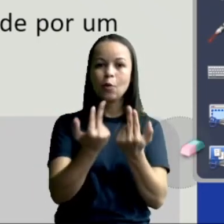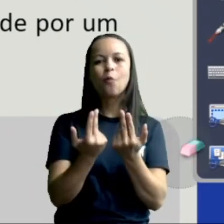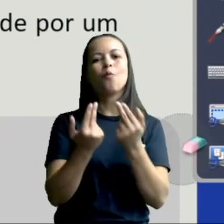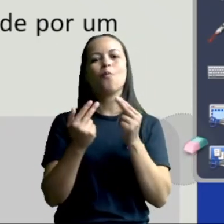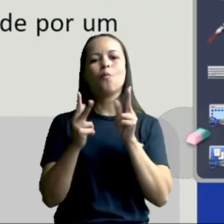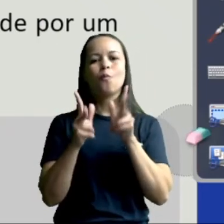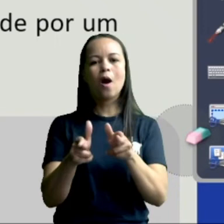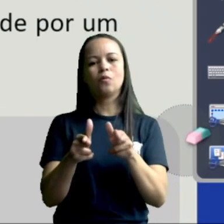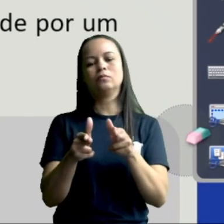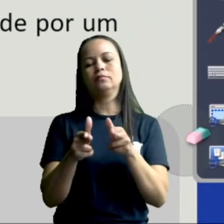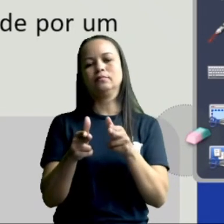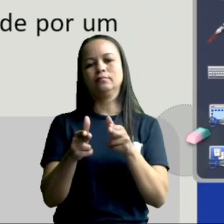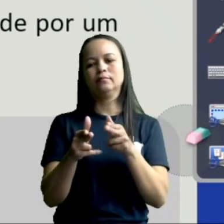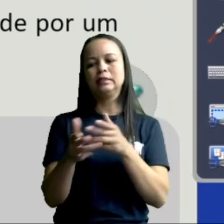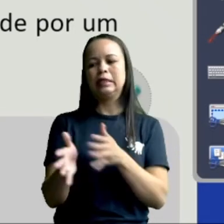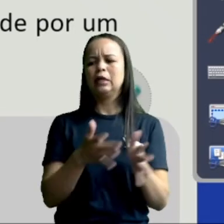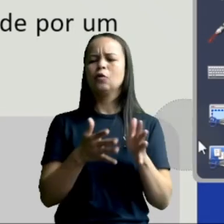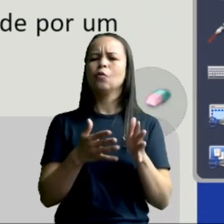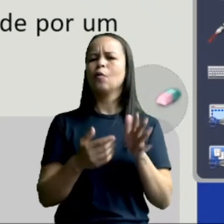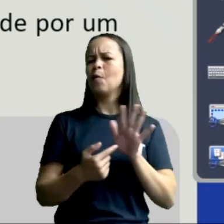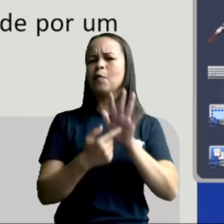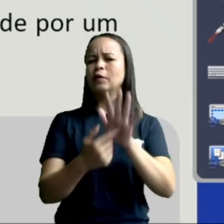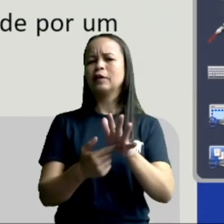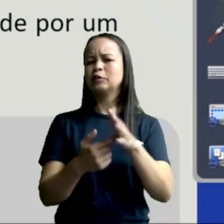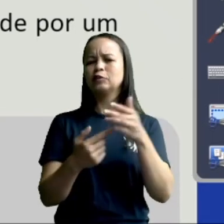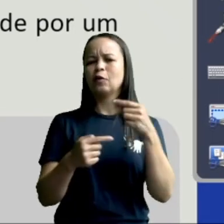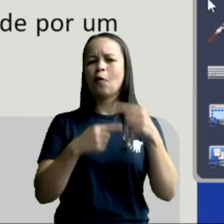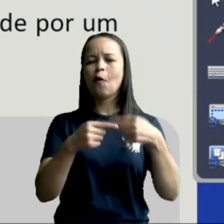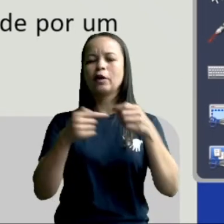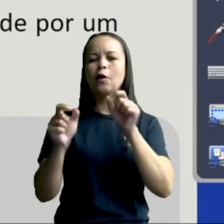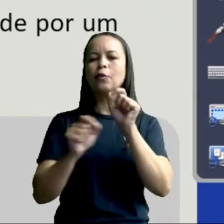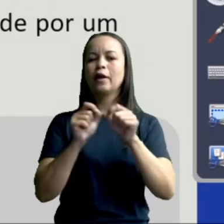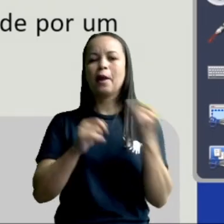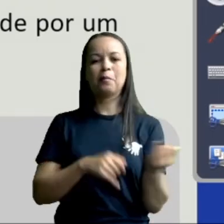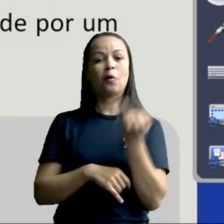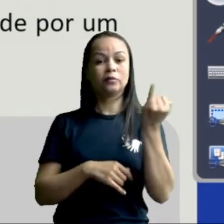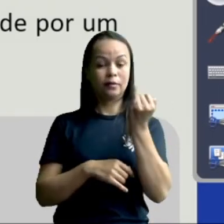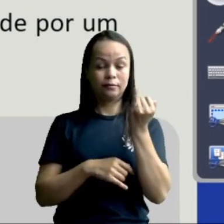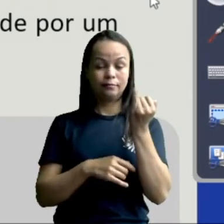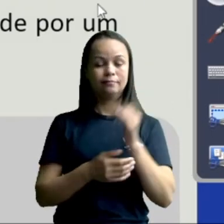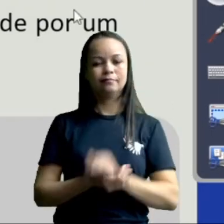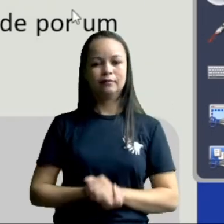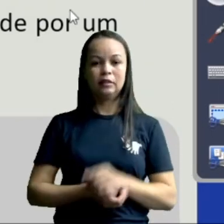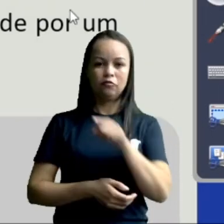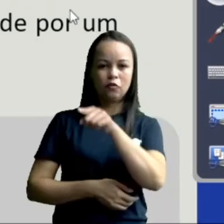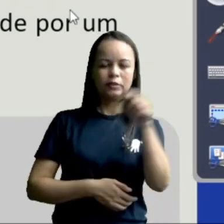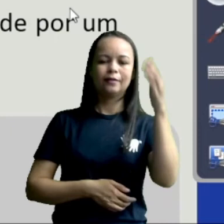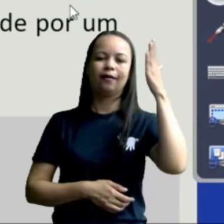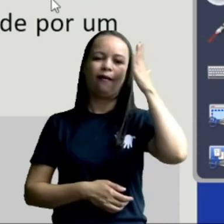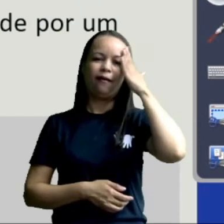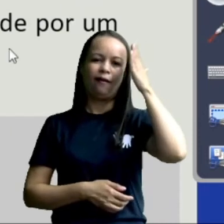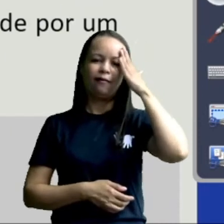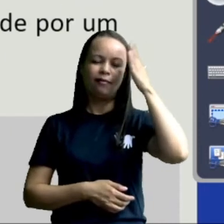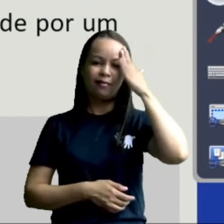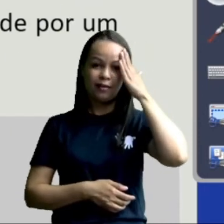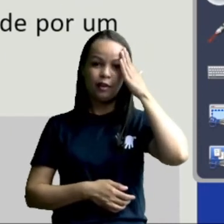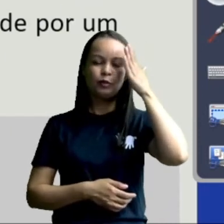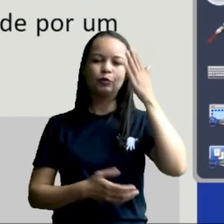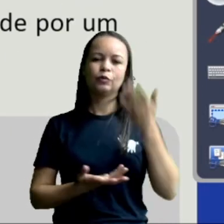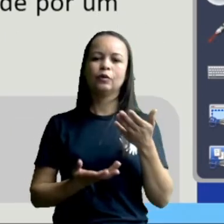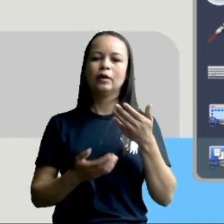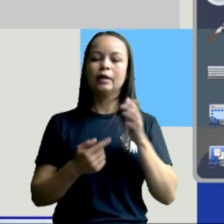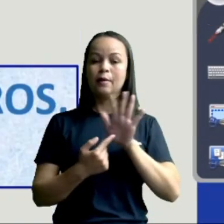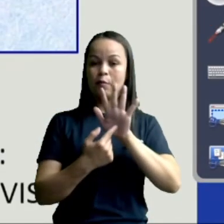muito importante. E qual é a moral da história, então? O que é importante você ter compreendido